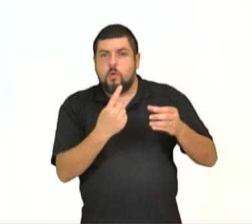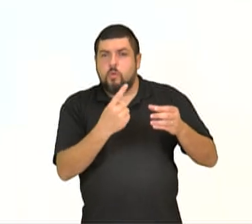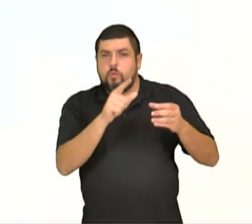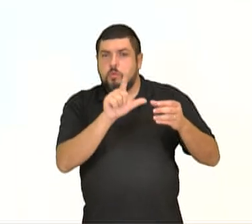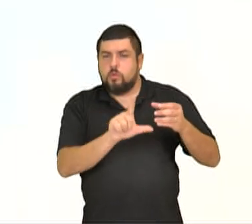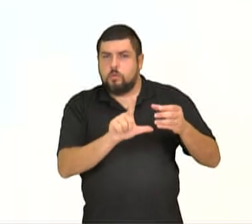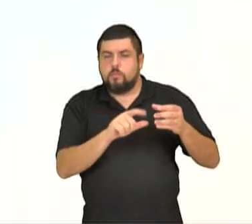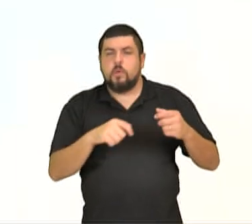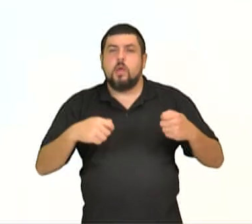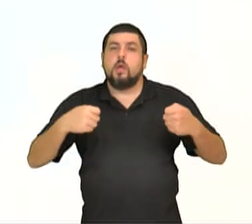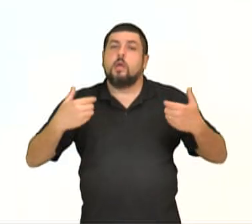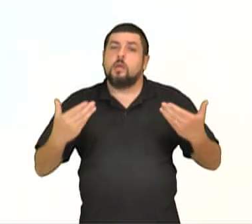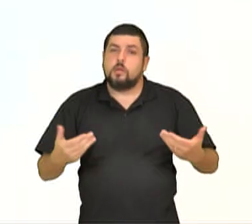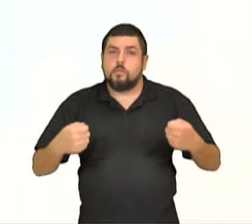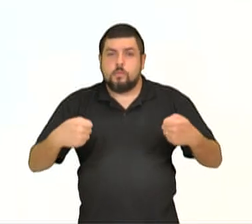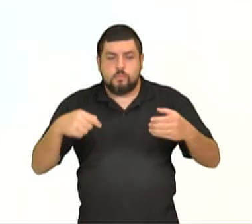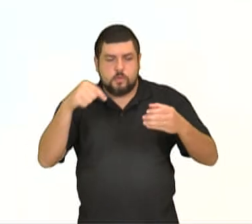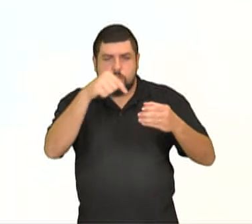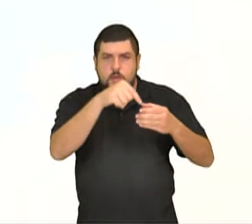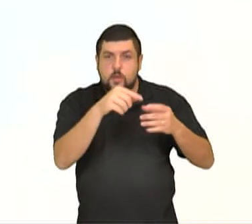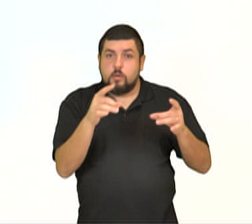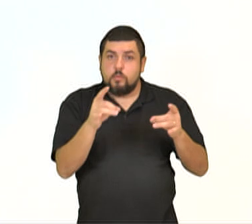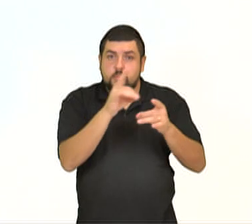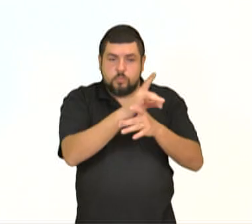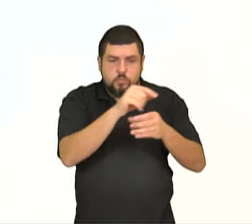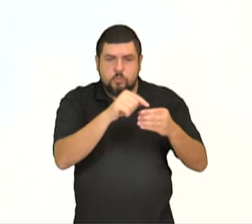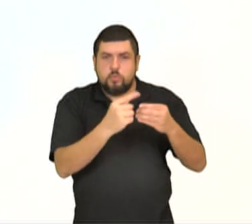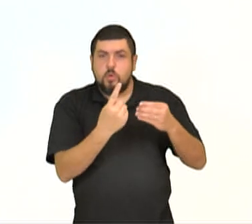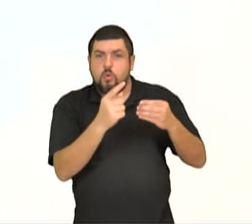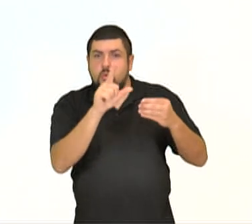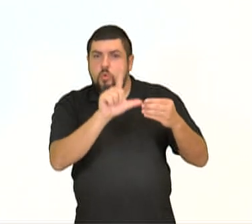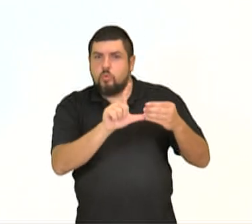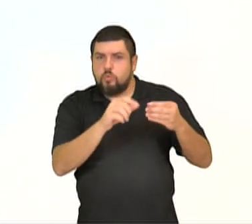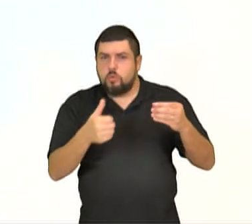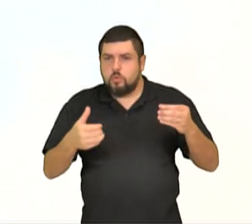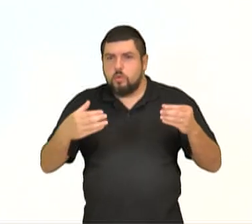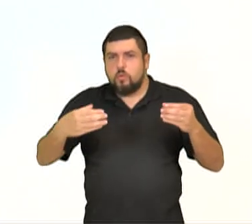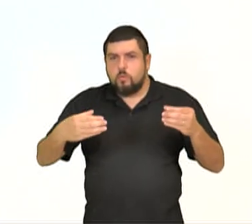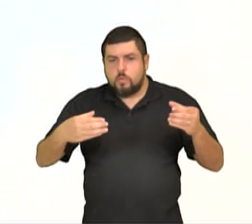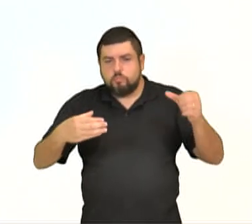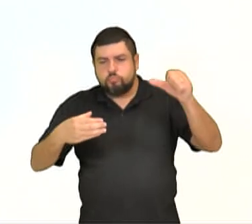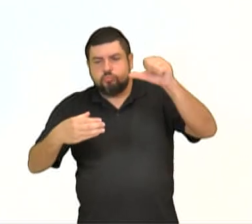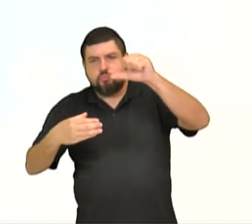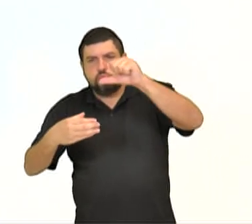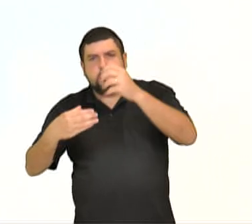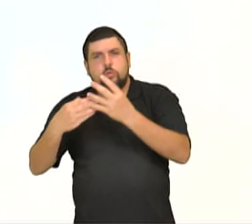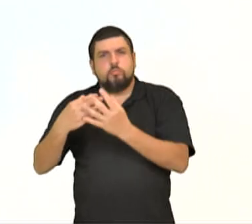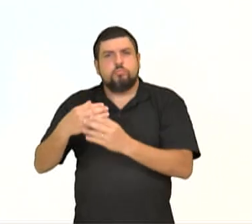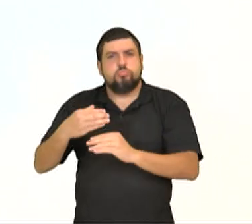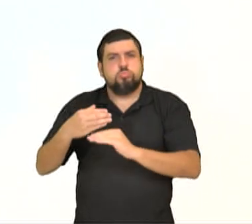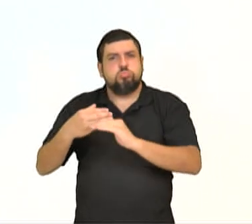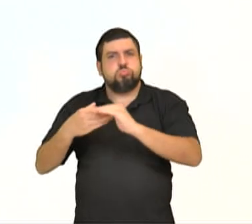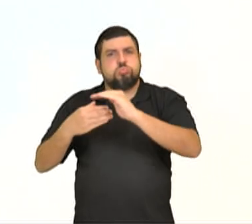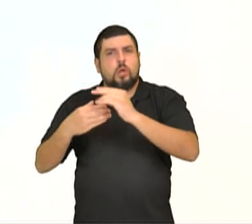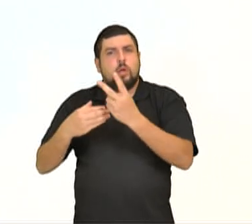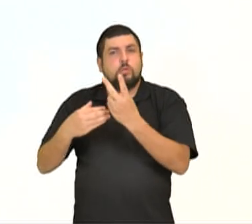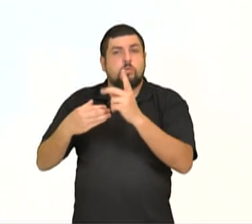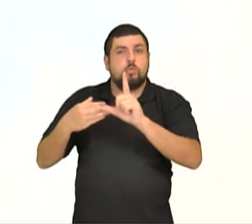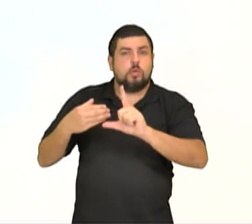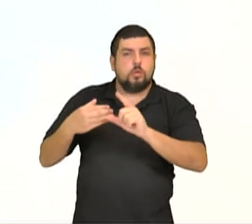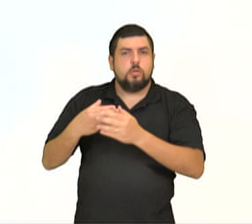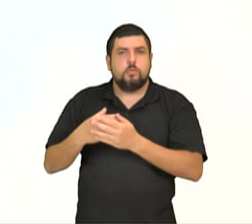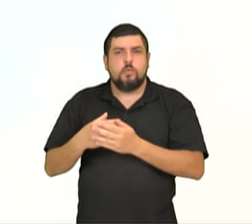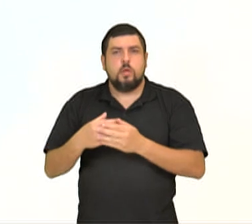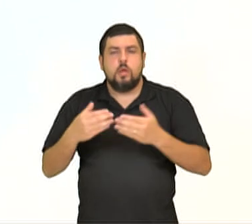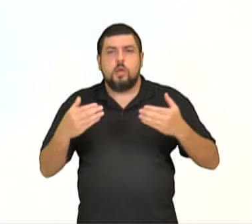1 litro da solução inicial e diluir até completar 2 litros. Dessa forma, ele vai ter 2 litros da